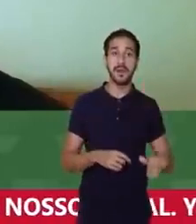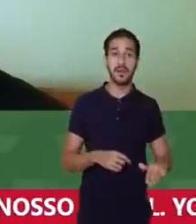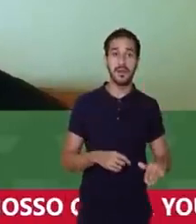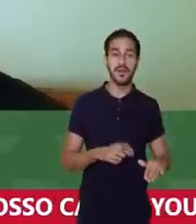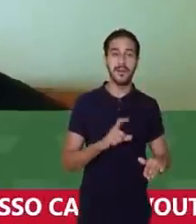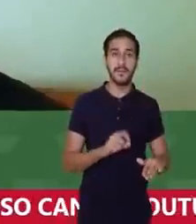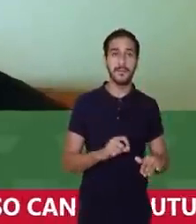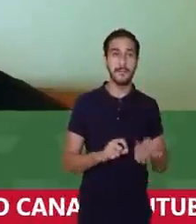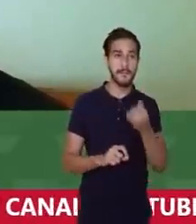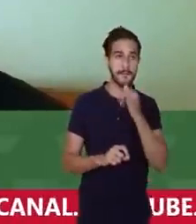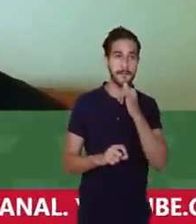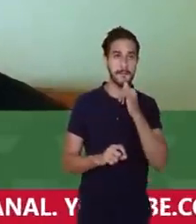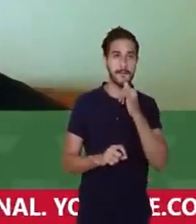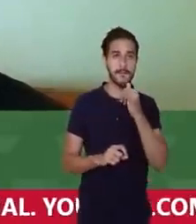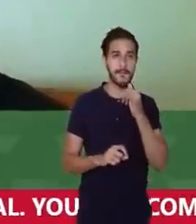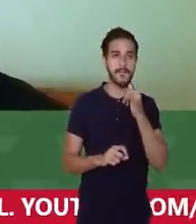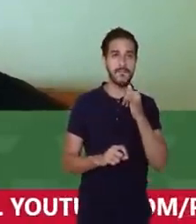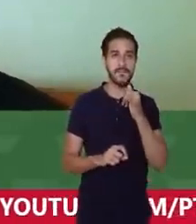Mais barato é a energia